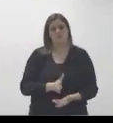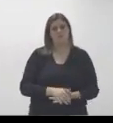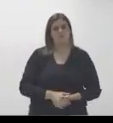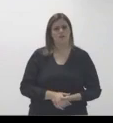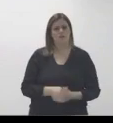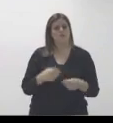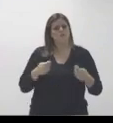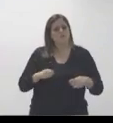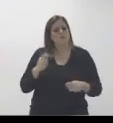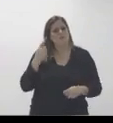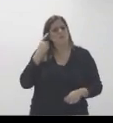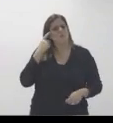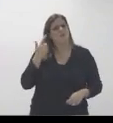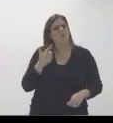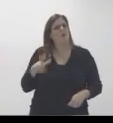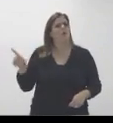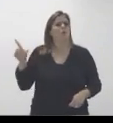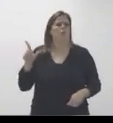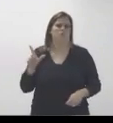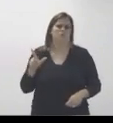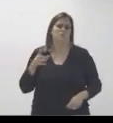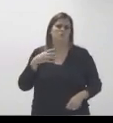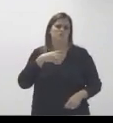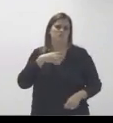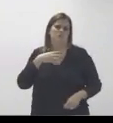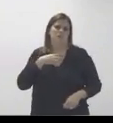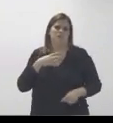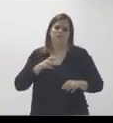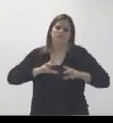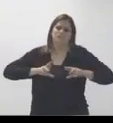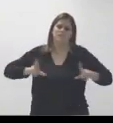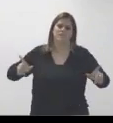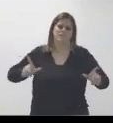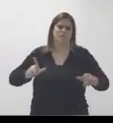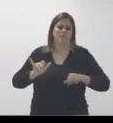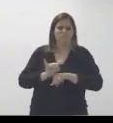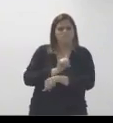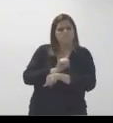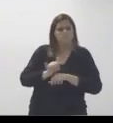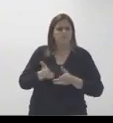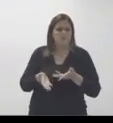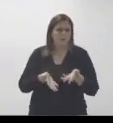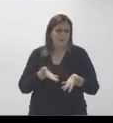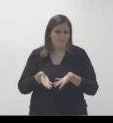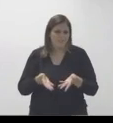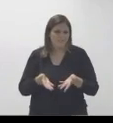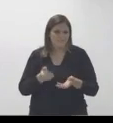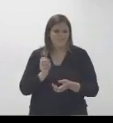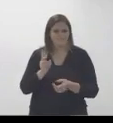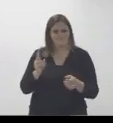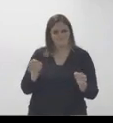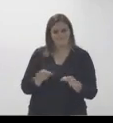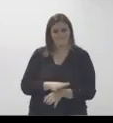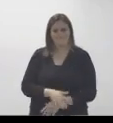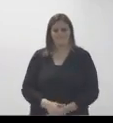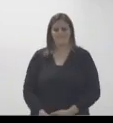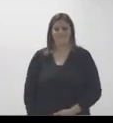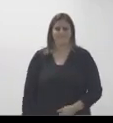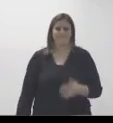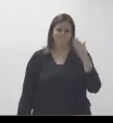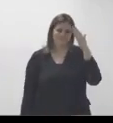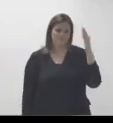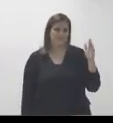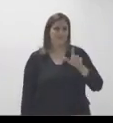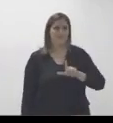de cuidado ea vida o exercício da vida vida o maior exemplo disso é obrigado anúncio é